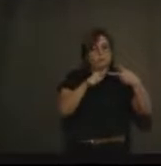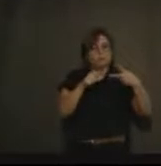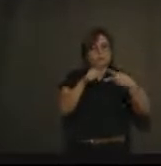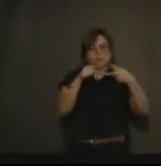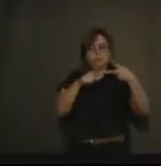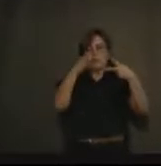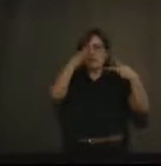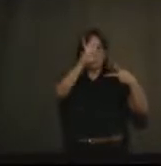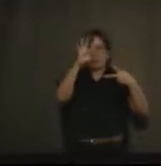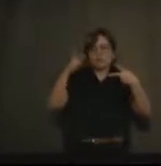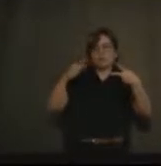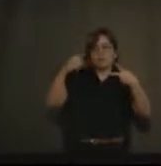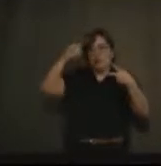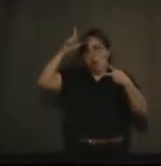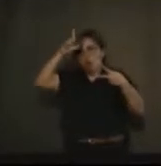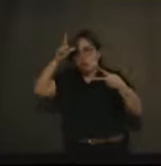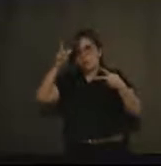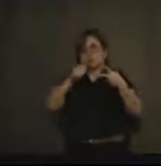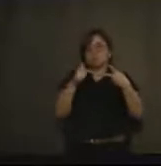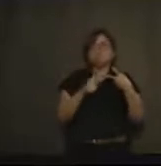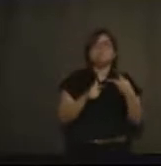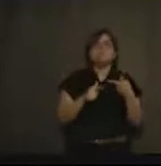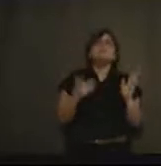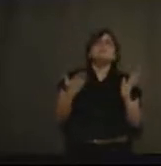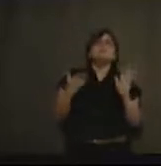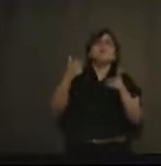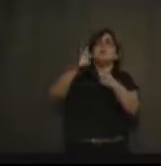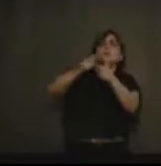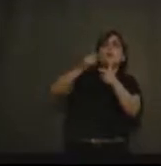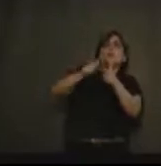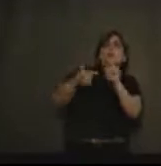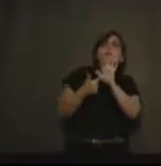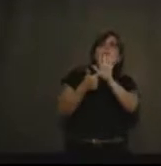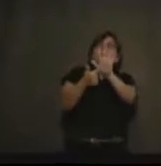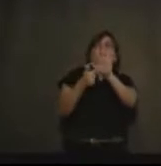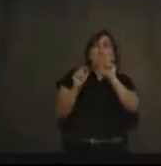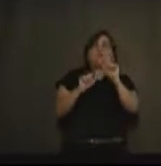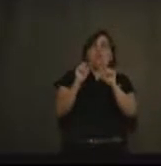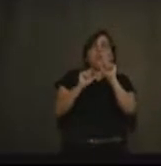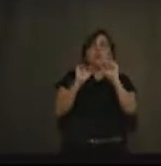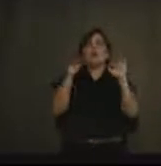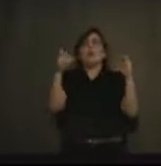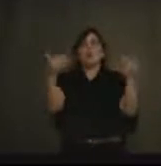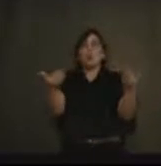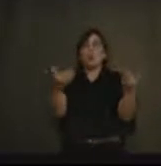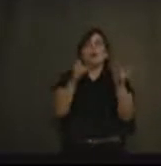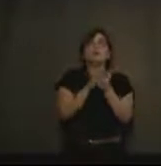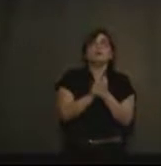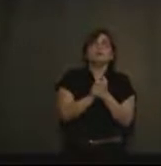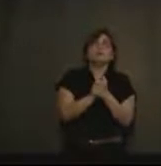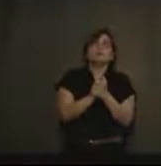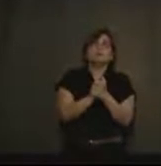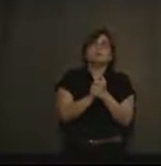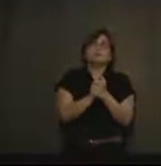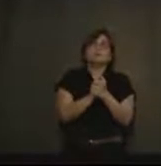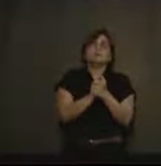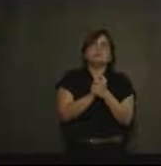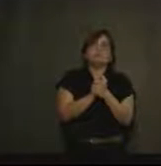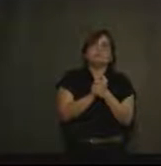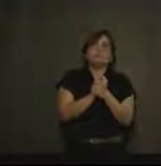aí a seguinte... quando você vai incorporando ao cálculo